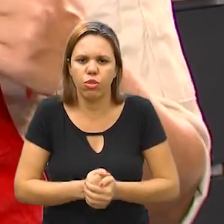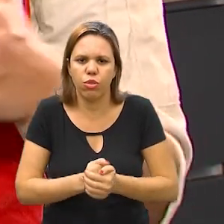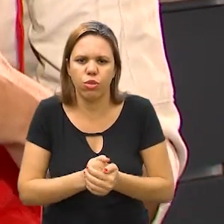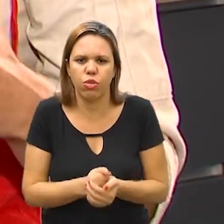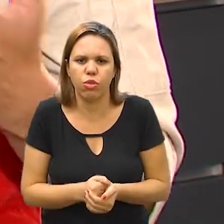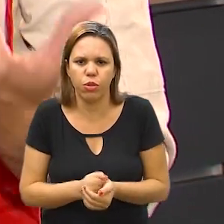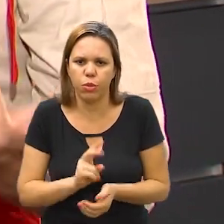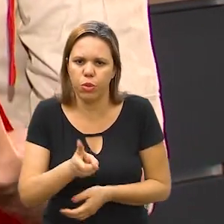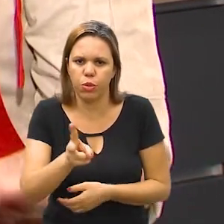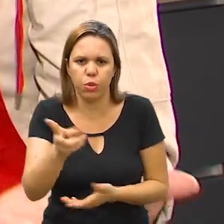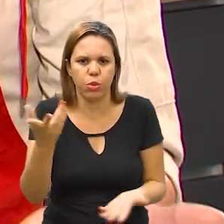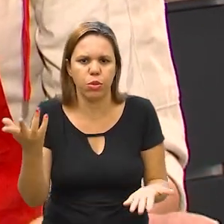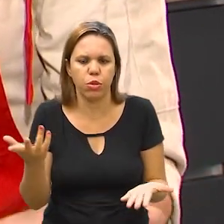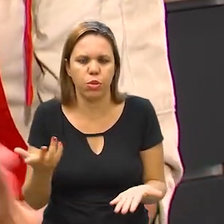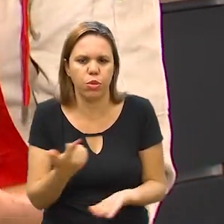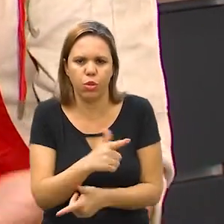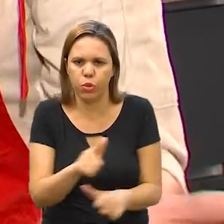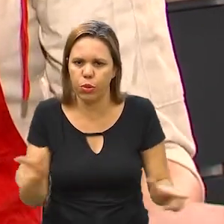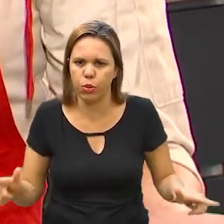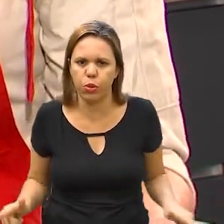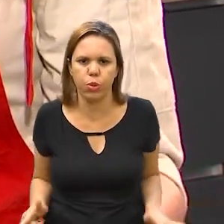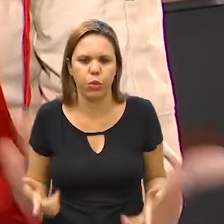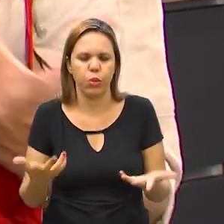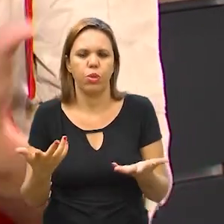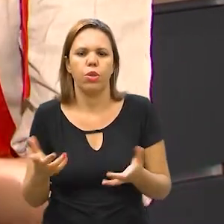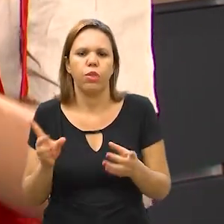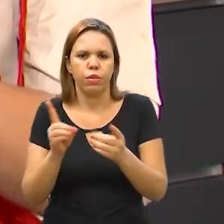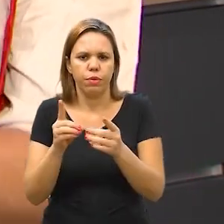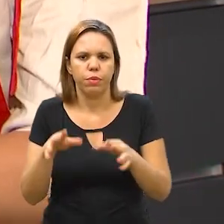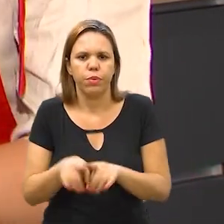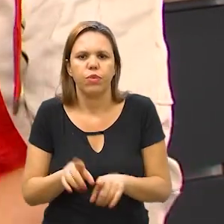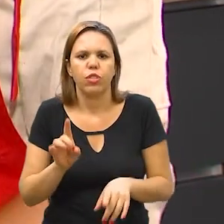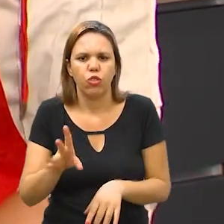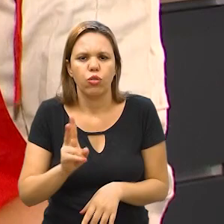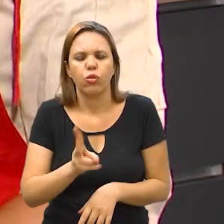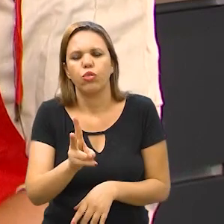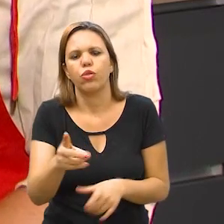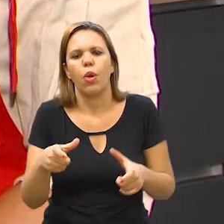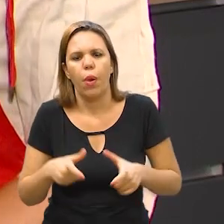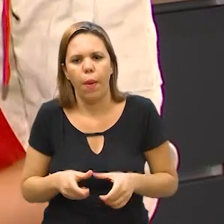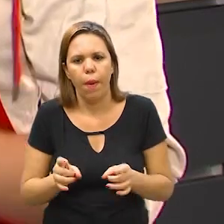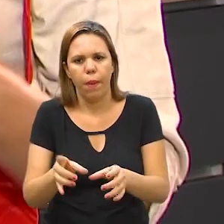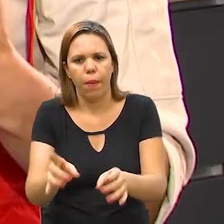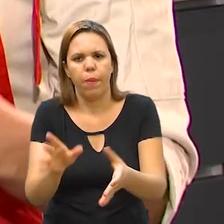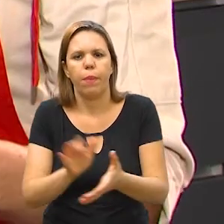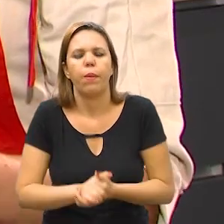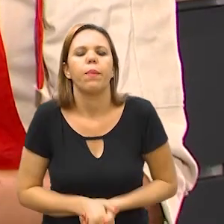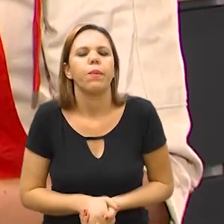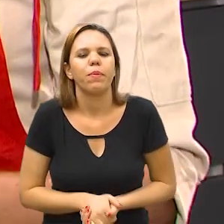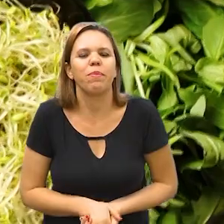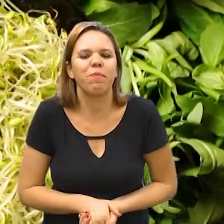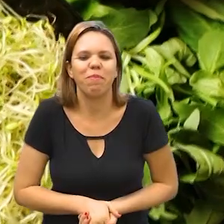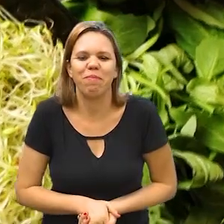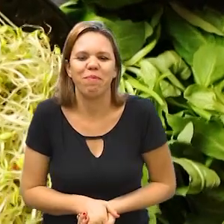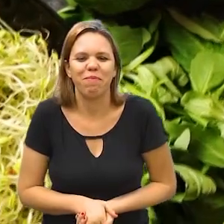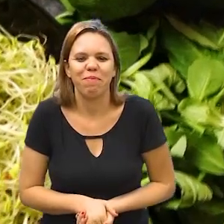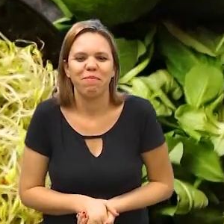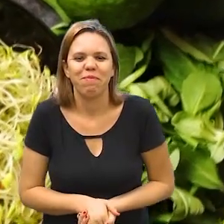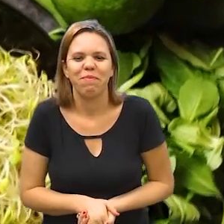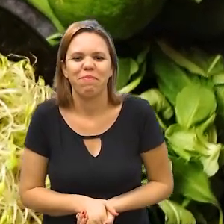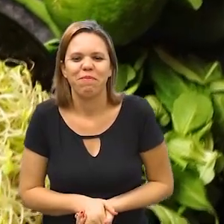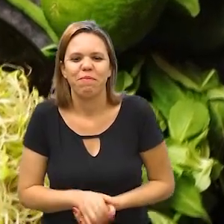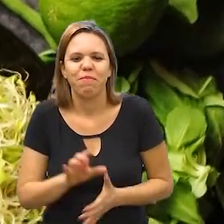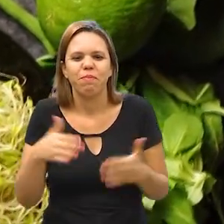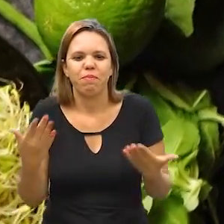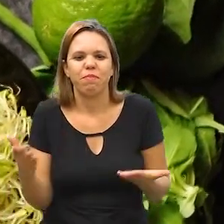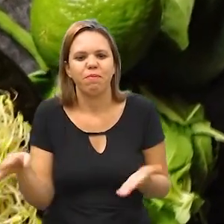eu continuei, mas daí eu já não tinha mais o self-service e continuei só com o Marmitex. E daí foi só o Marmitex. Quando